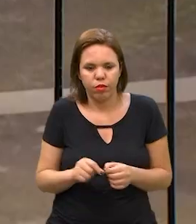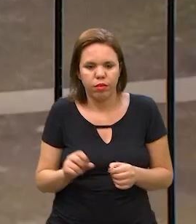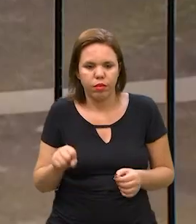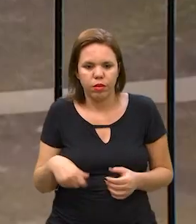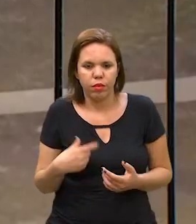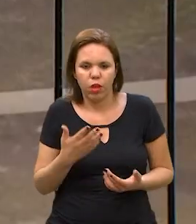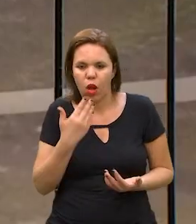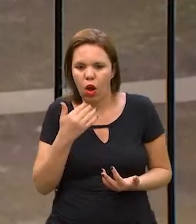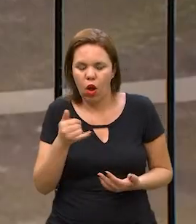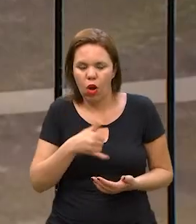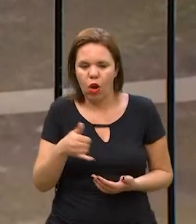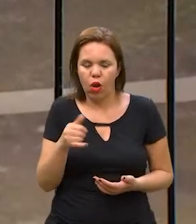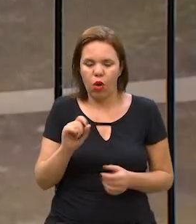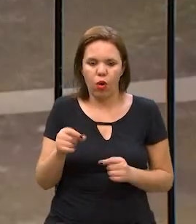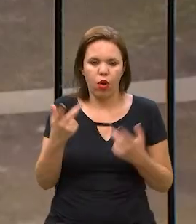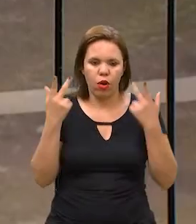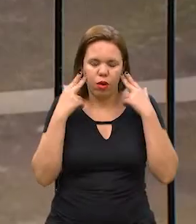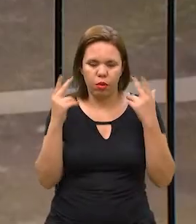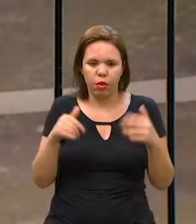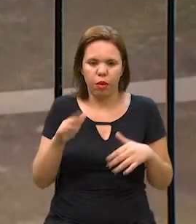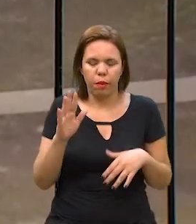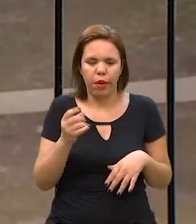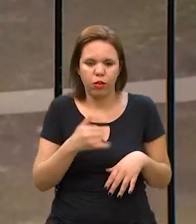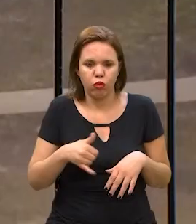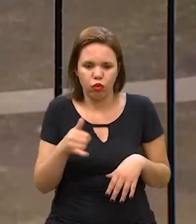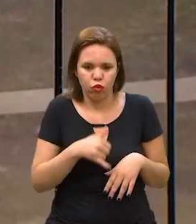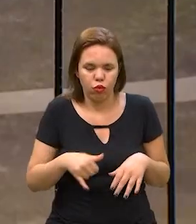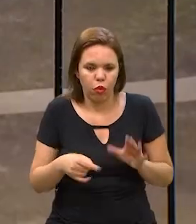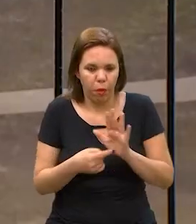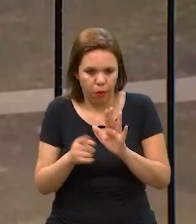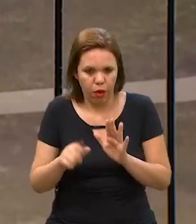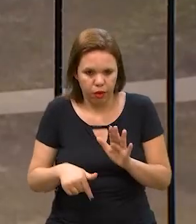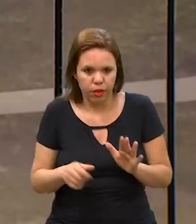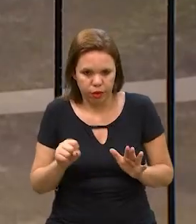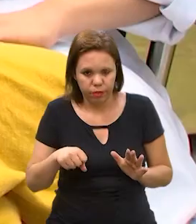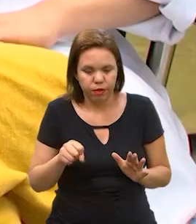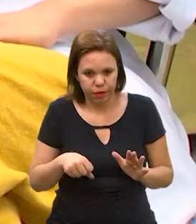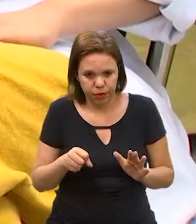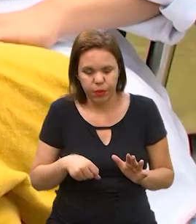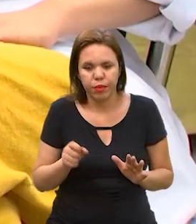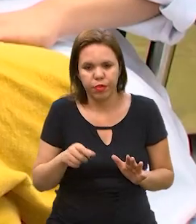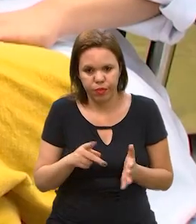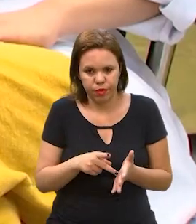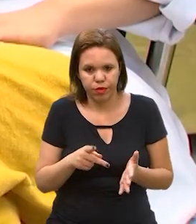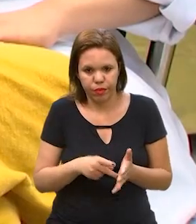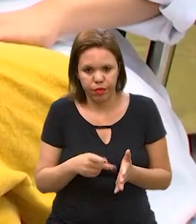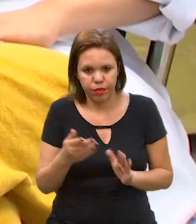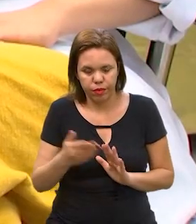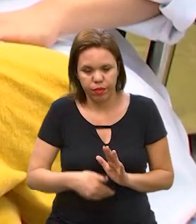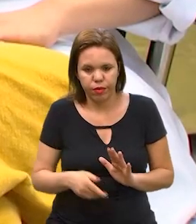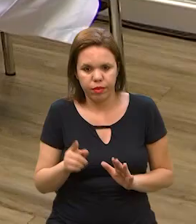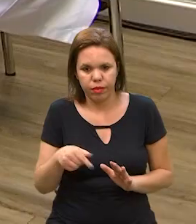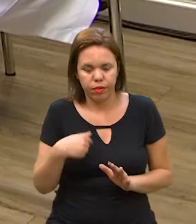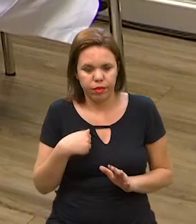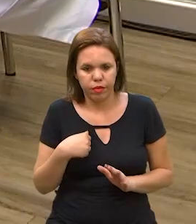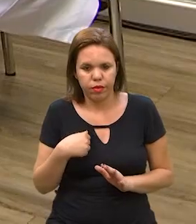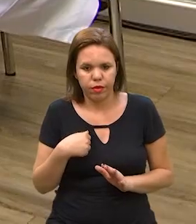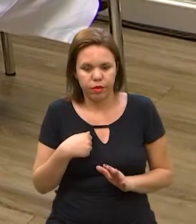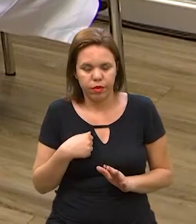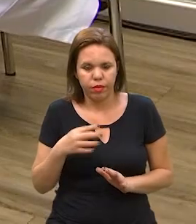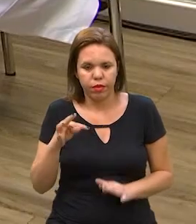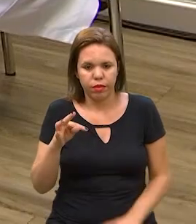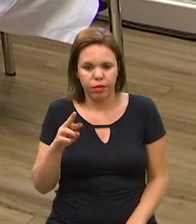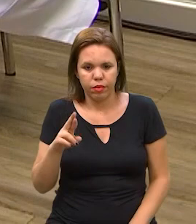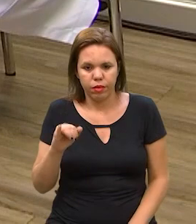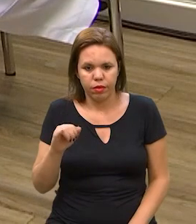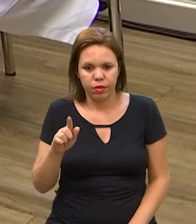de alguma forma, que ela consumiu mais gordura do que deveria, com e etc. certeza. O exame anuncia Com isso. certeza. Denuncia. Com O que certeza. você vê? Por exemplo,